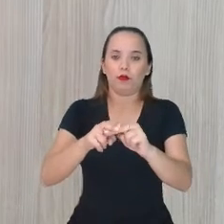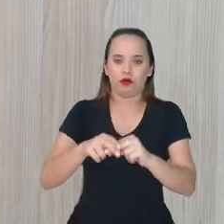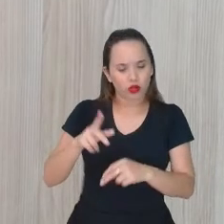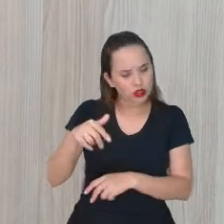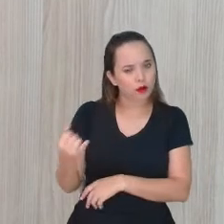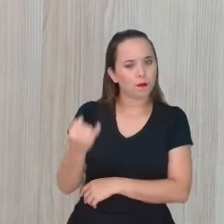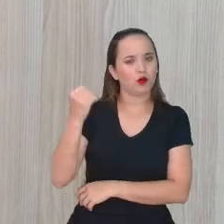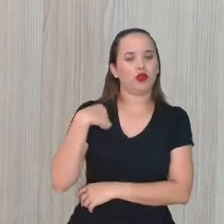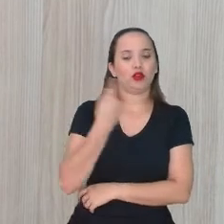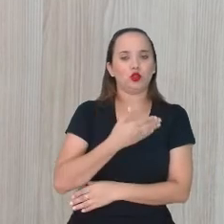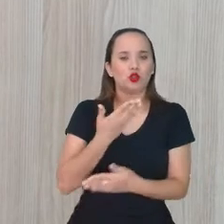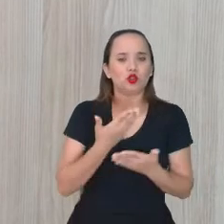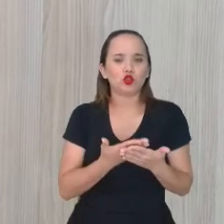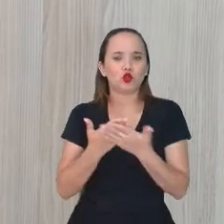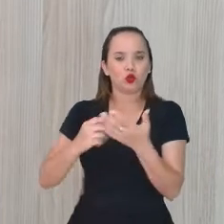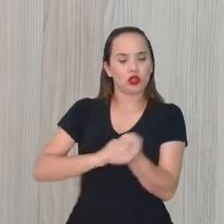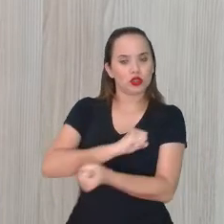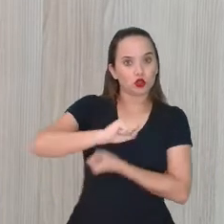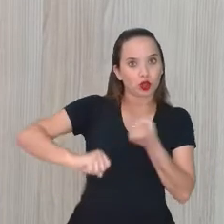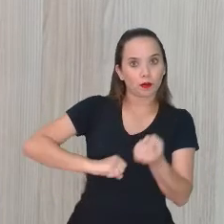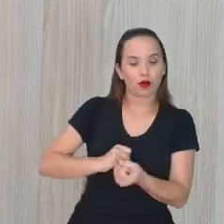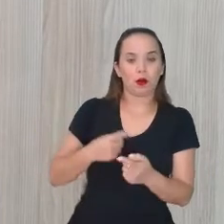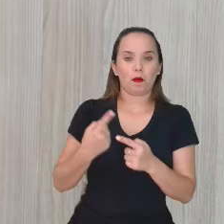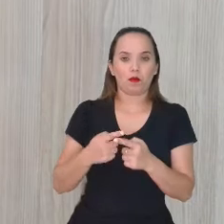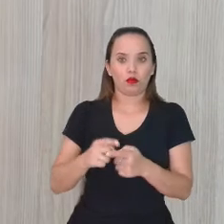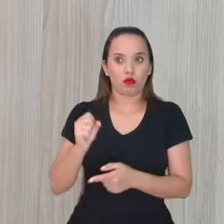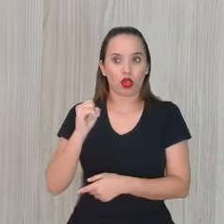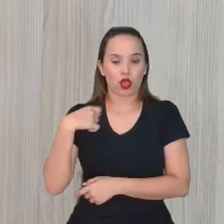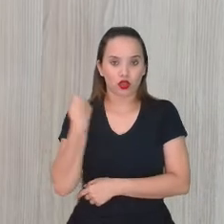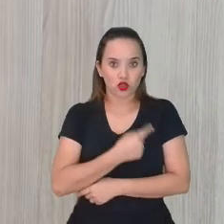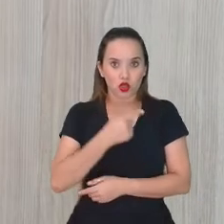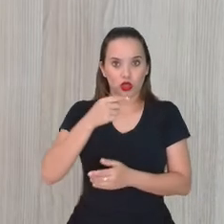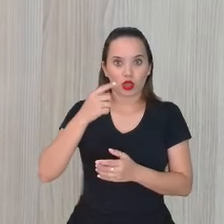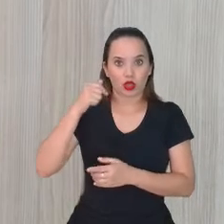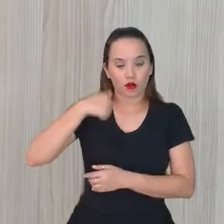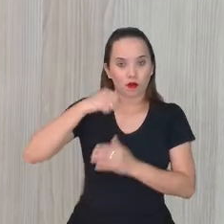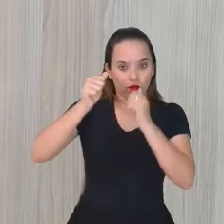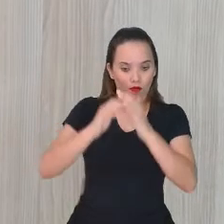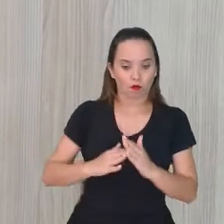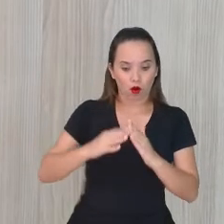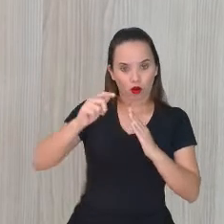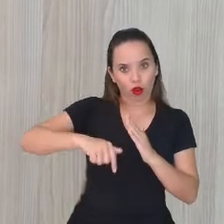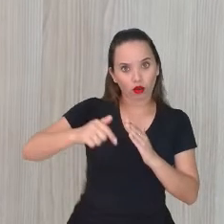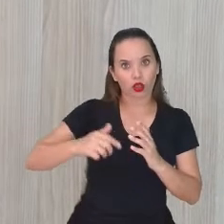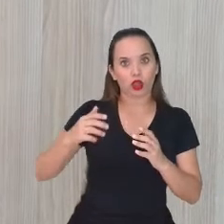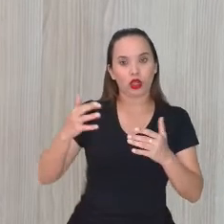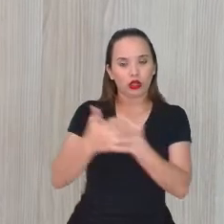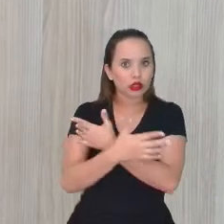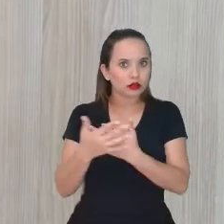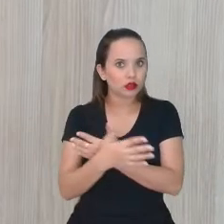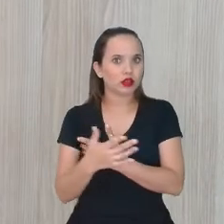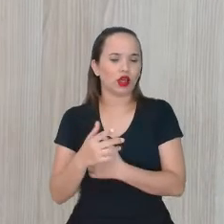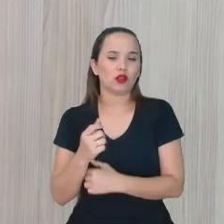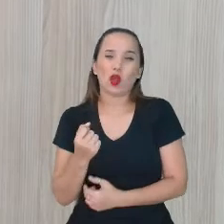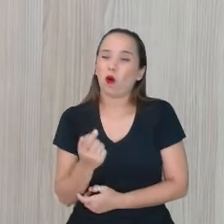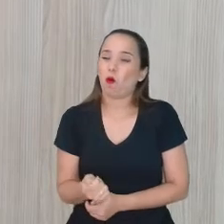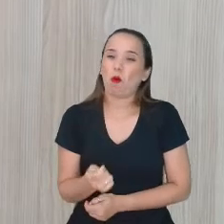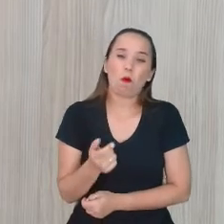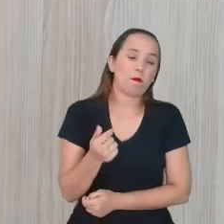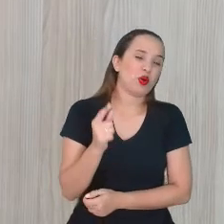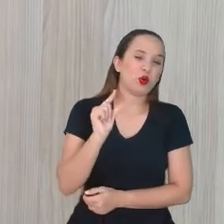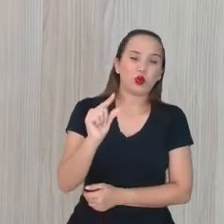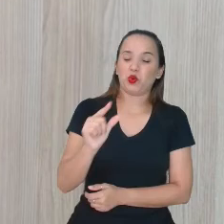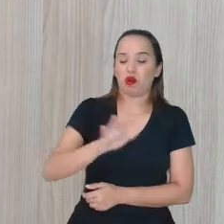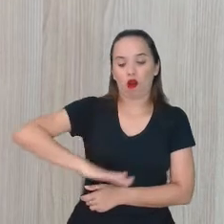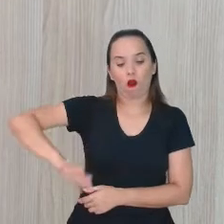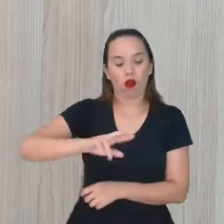a sustentabilidade, né? Pois é. A gente que se encontra aqui no grande centro urbano, a gente praticamente não tem aqui áreas verdes, né?